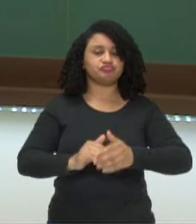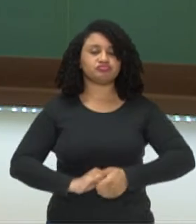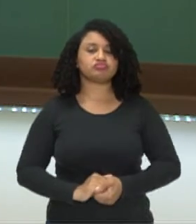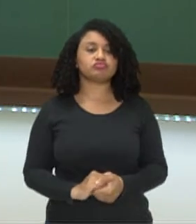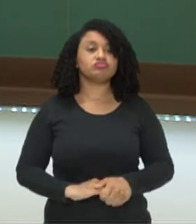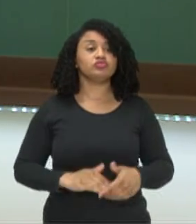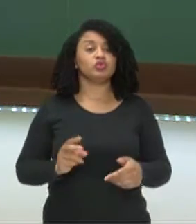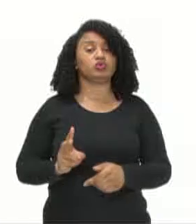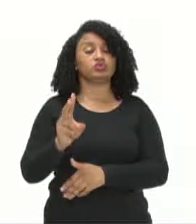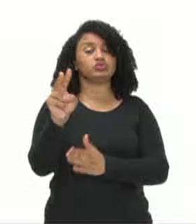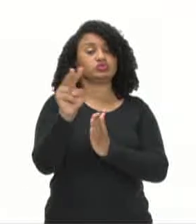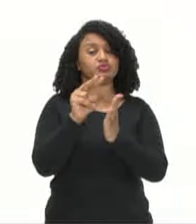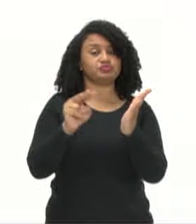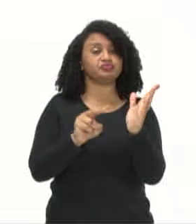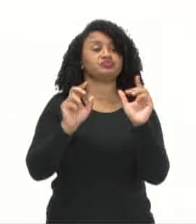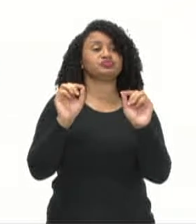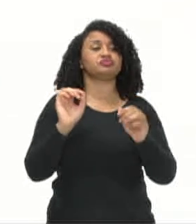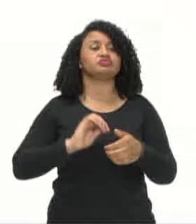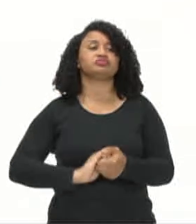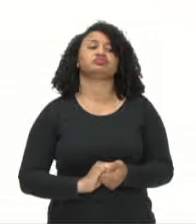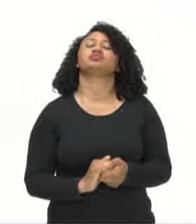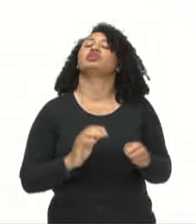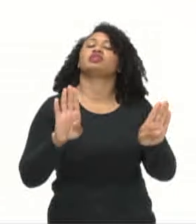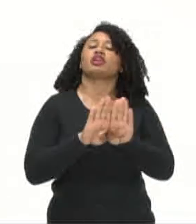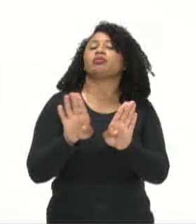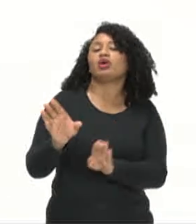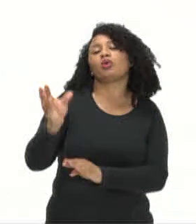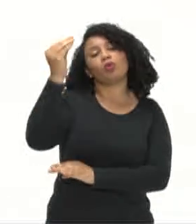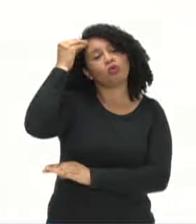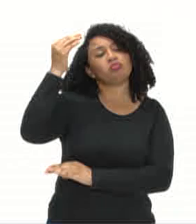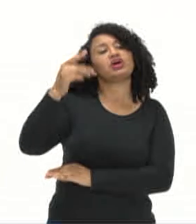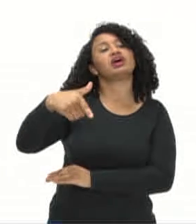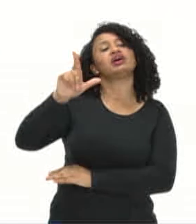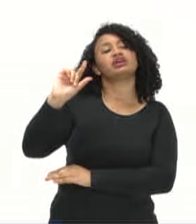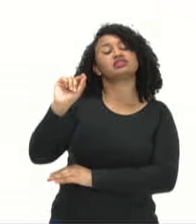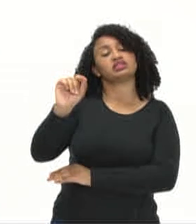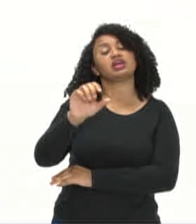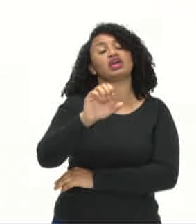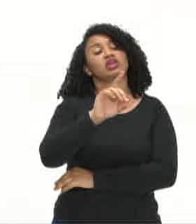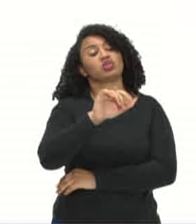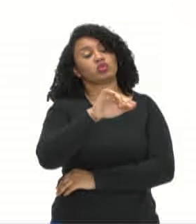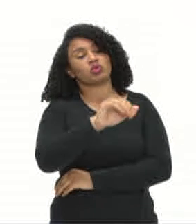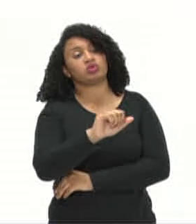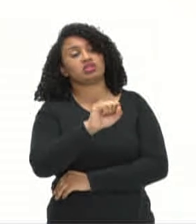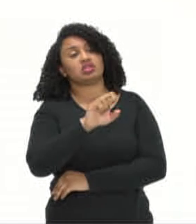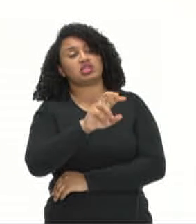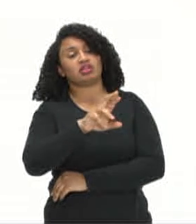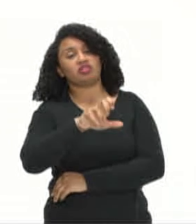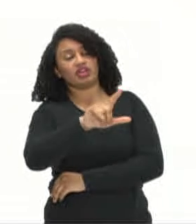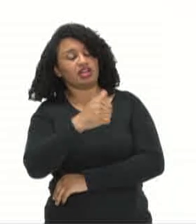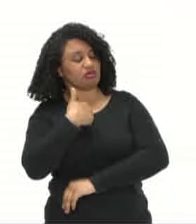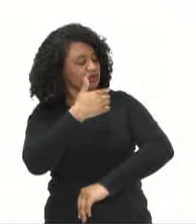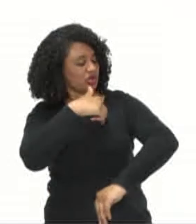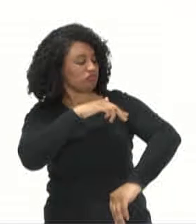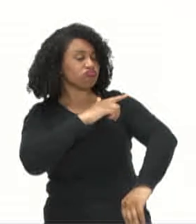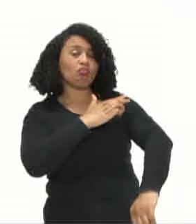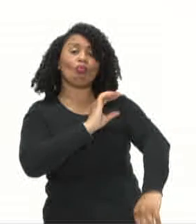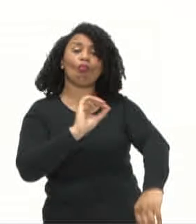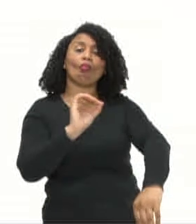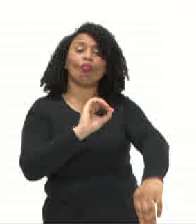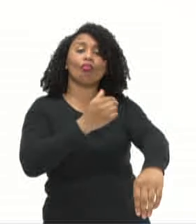Continuando a leitura. Também a culpa era antes de Dona Severina, em trazê-los assim nus